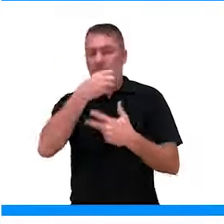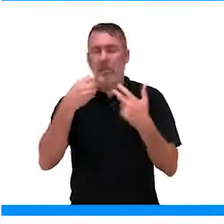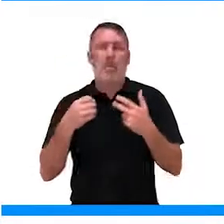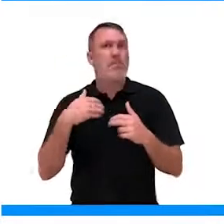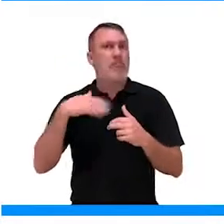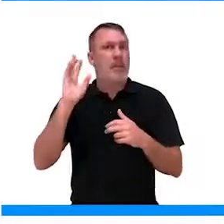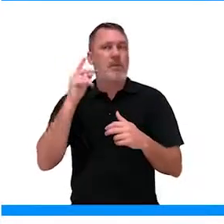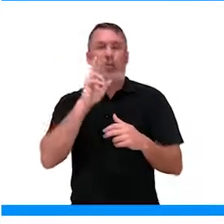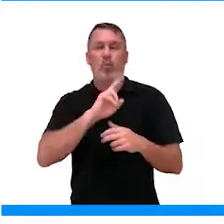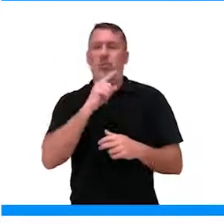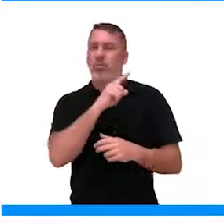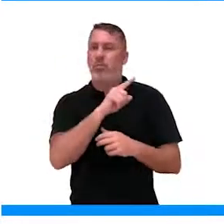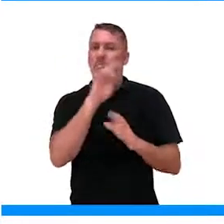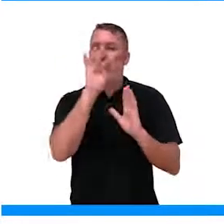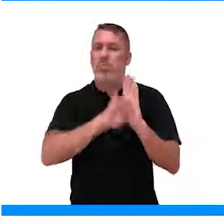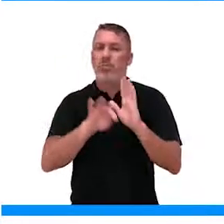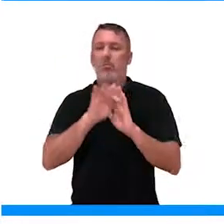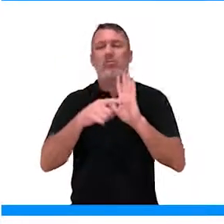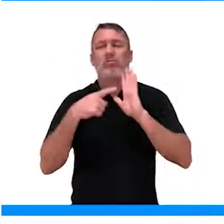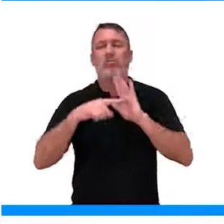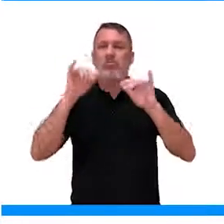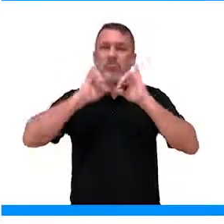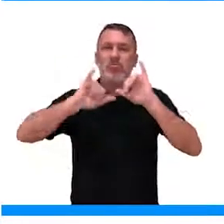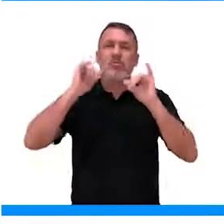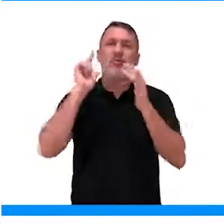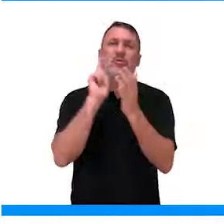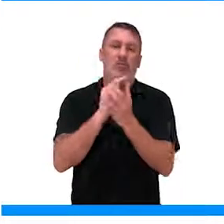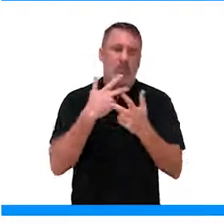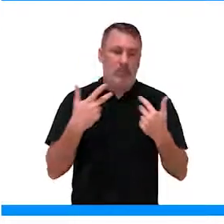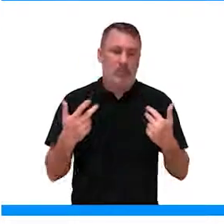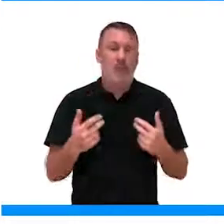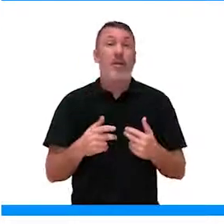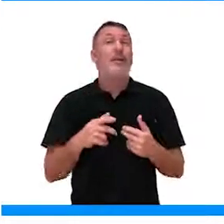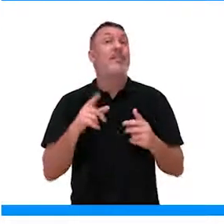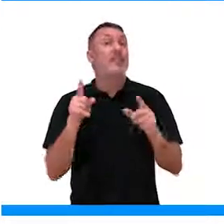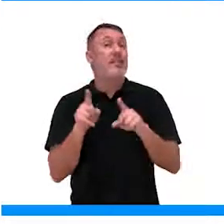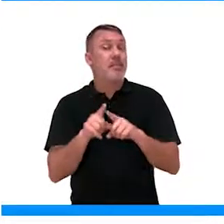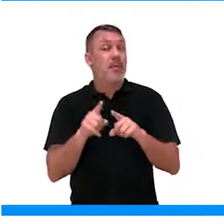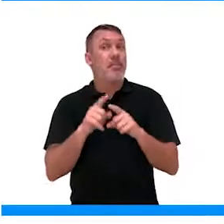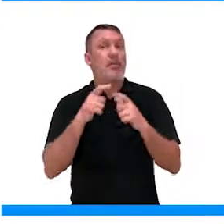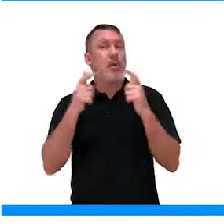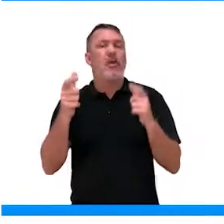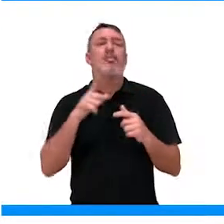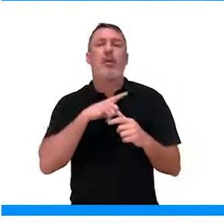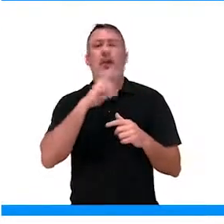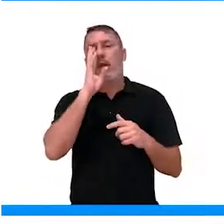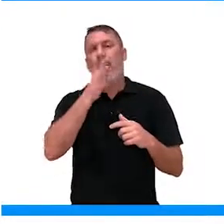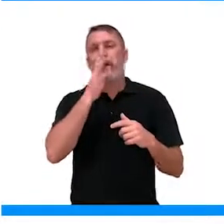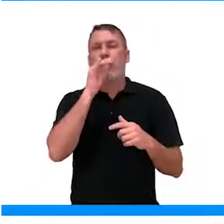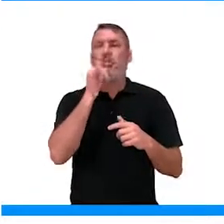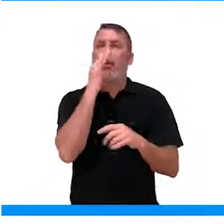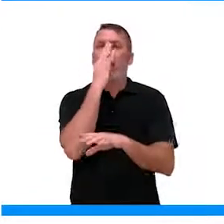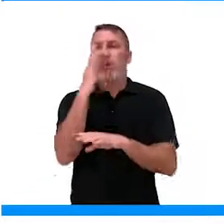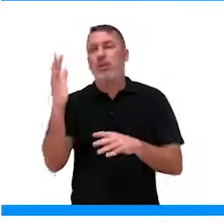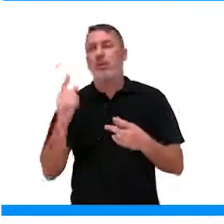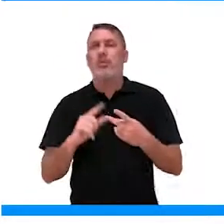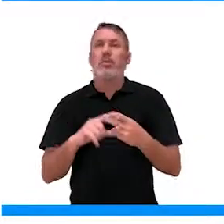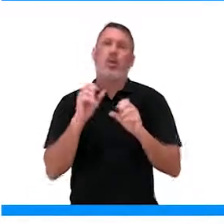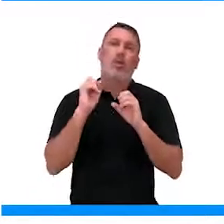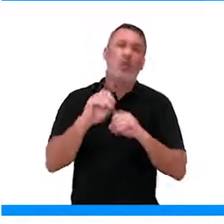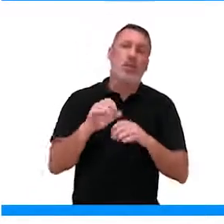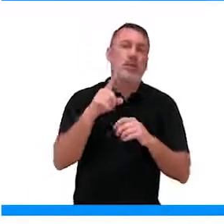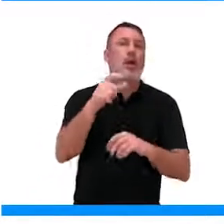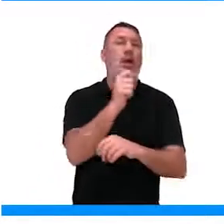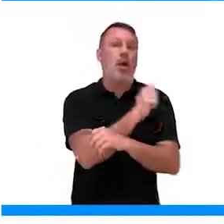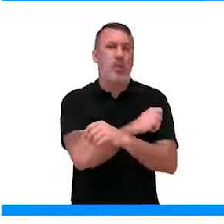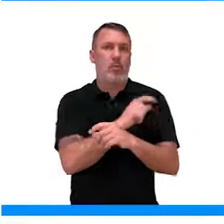prova do Enem que não tenha um texto publicitário. Então, e muitas delas fazem críticas, ou à natureza, ou à educação,